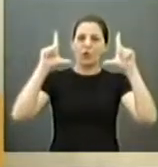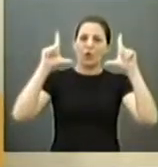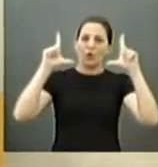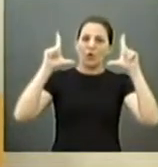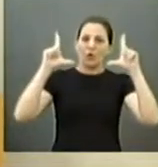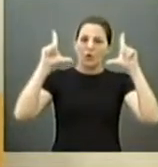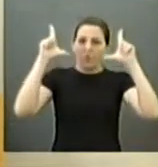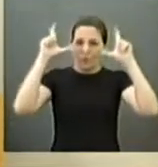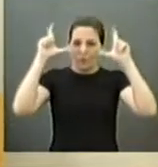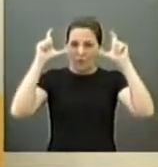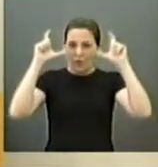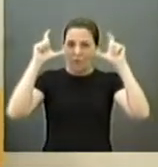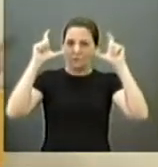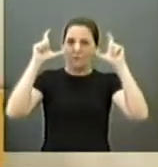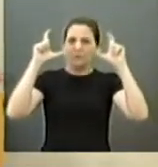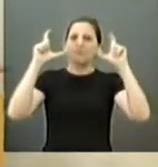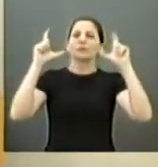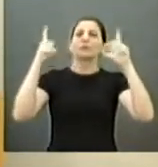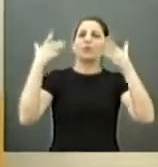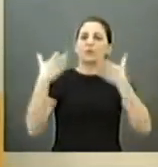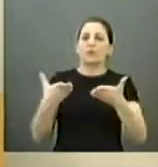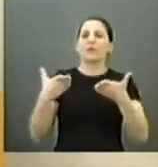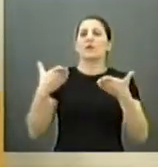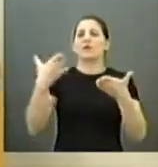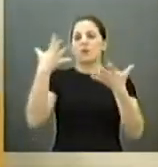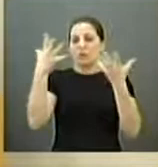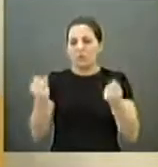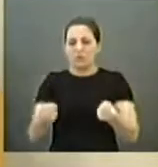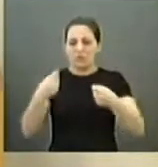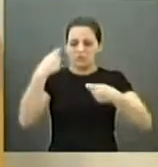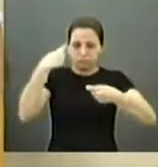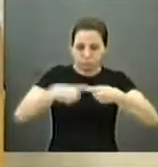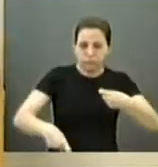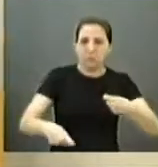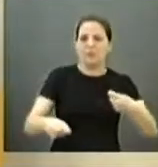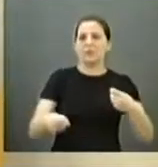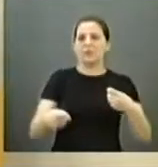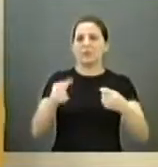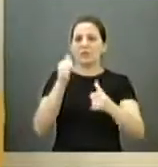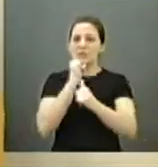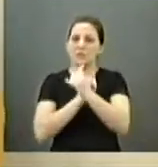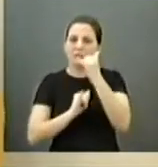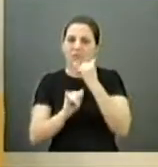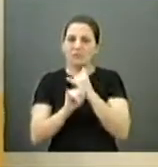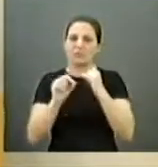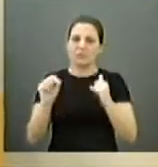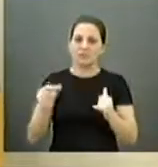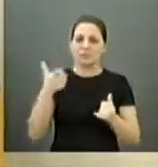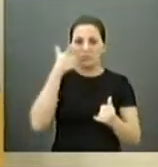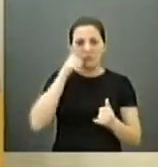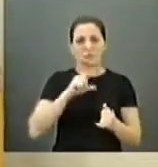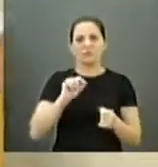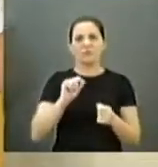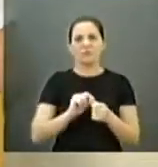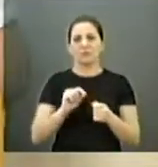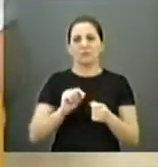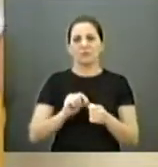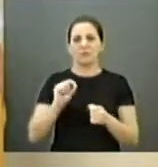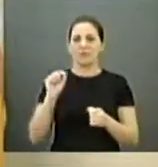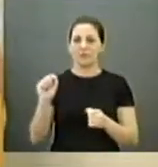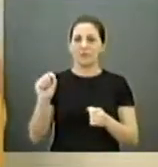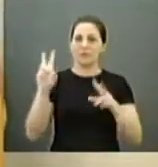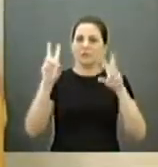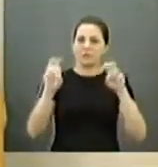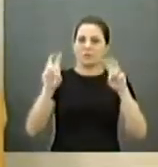"No meio ser estuprada", que é a campanha que está rolando na internet. E eu não vou conseguir falar um assunto também tão importante, que